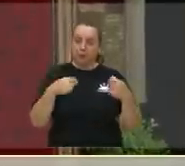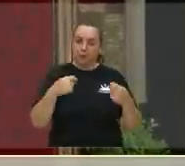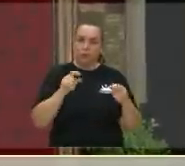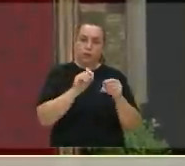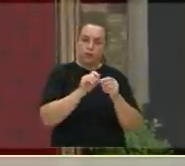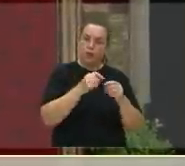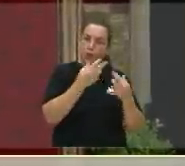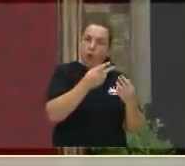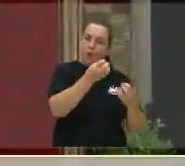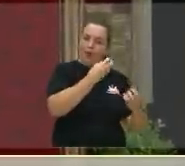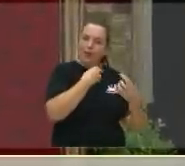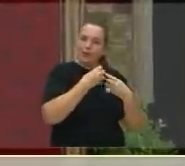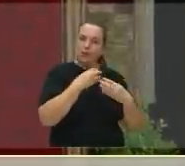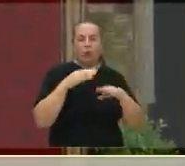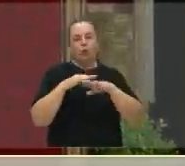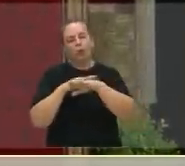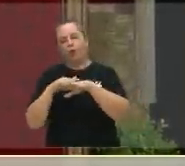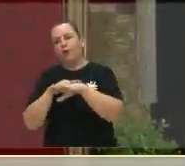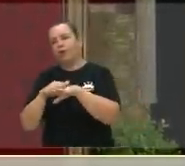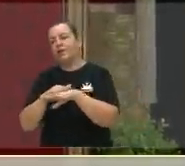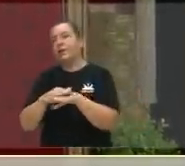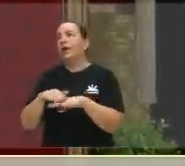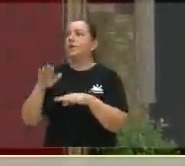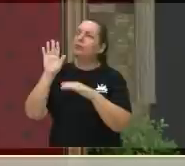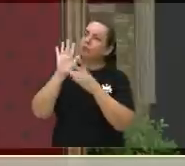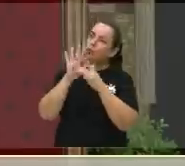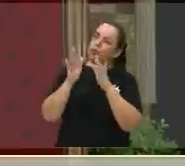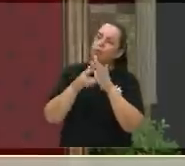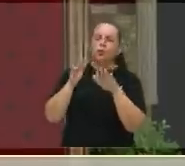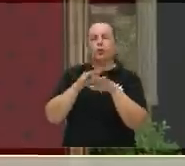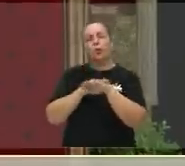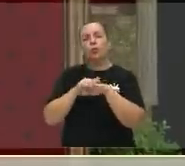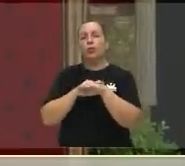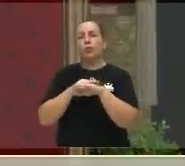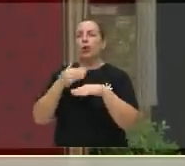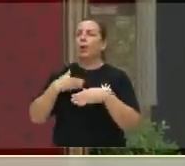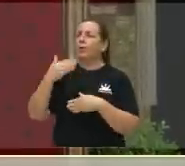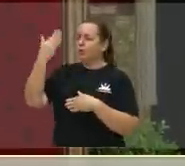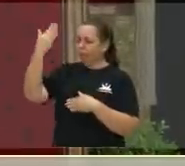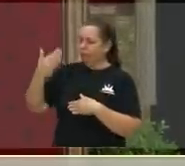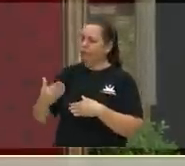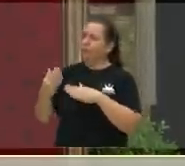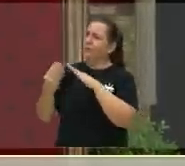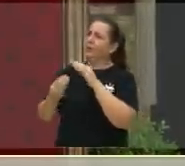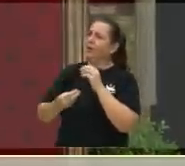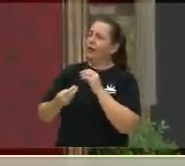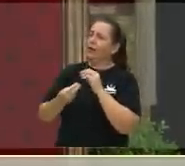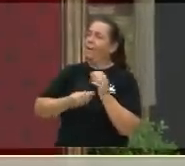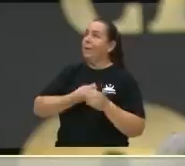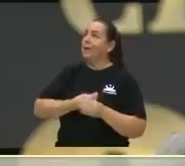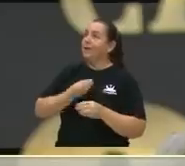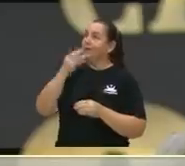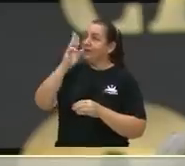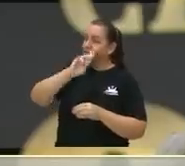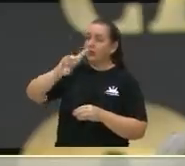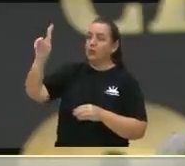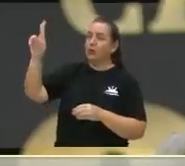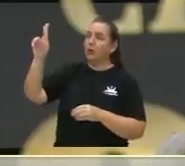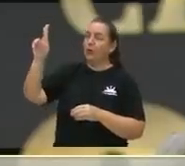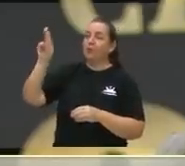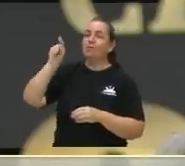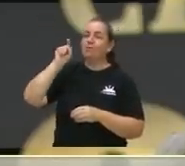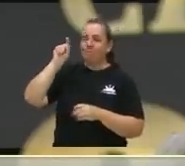sabe então a melhor forma eu me coloco na presença do senhor que